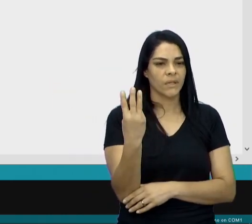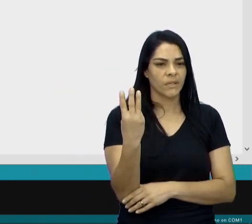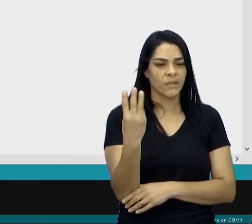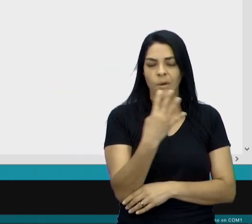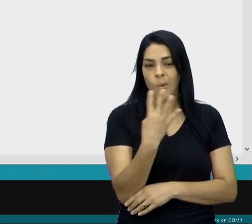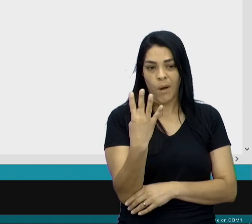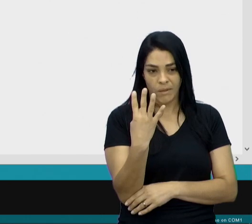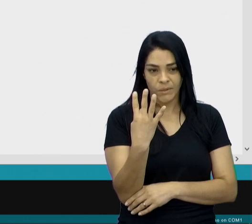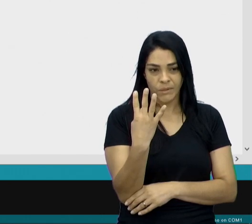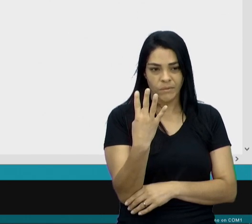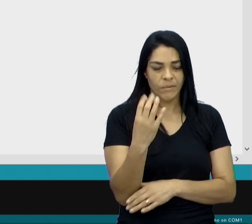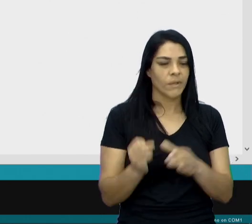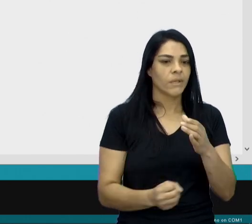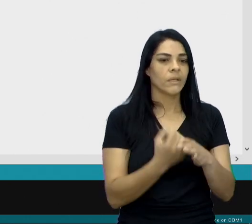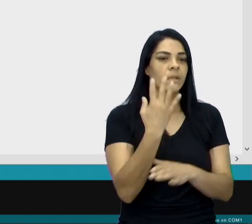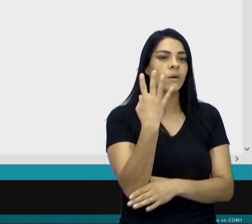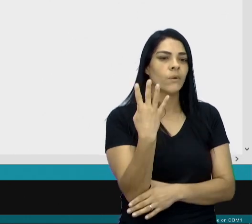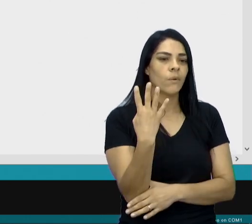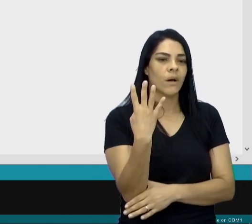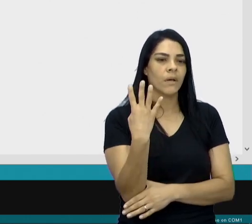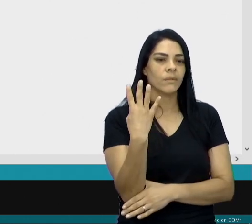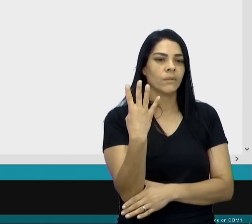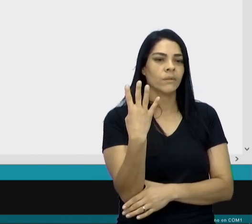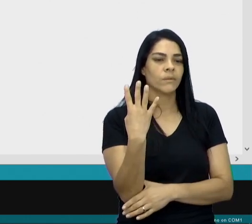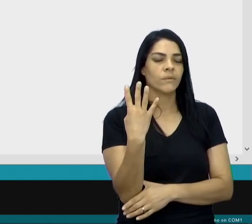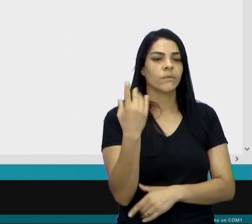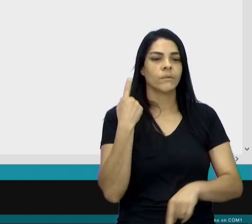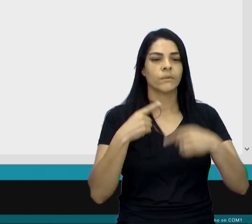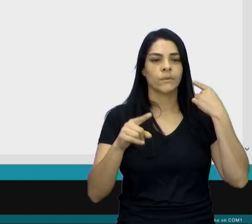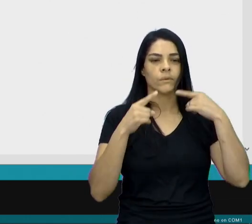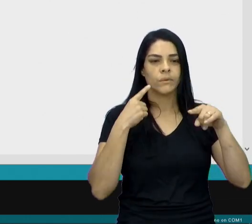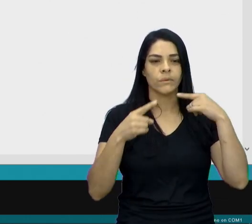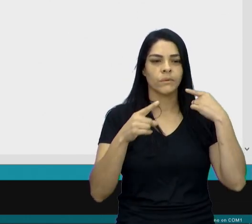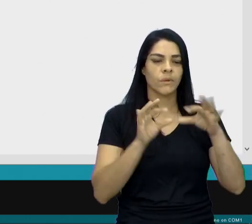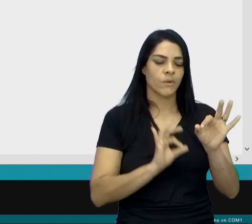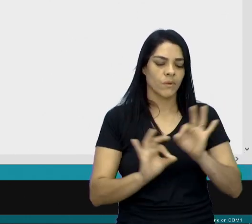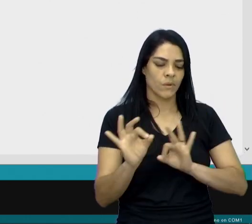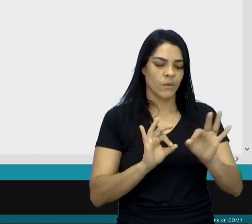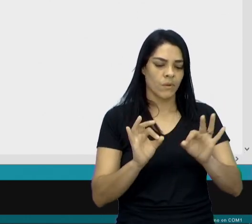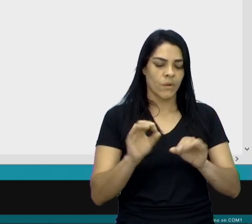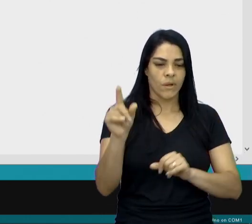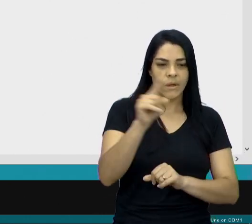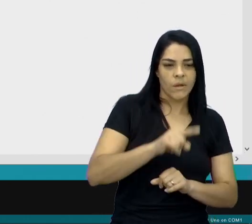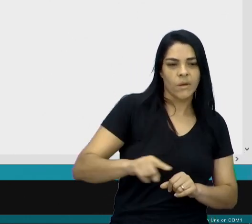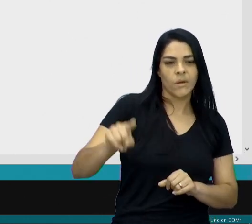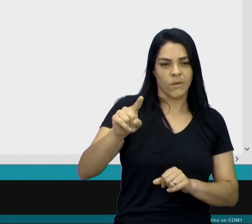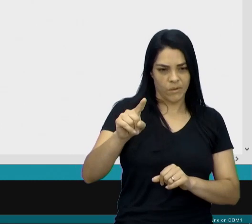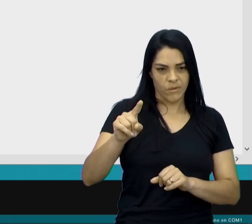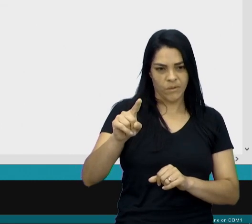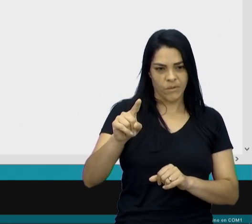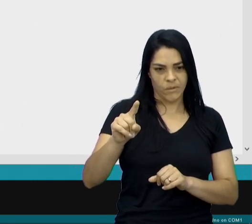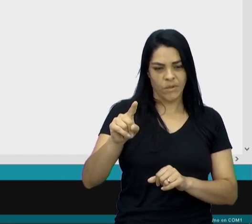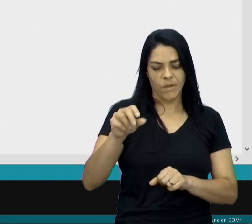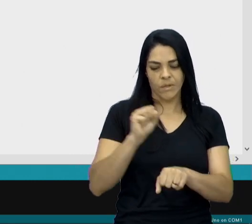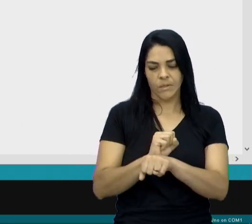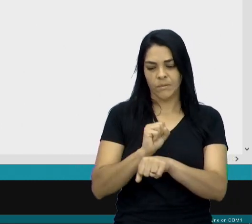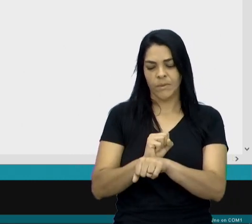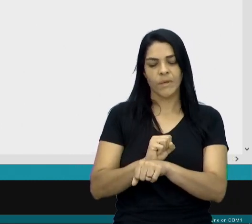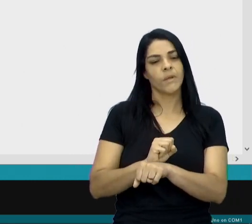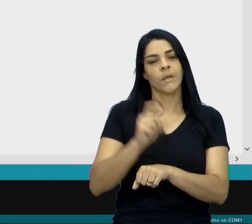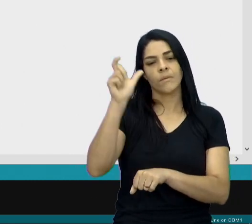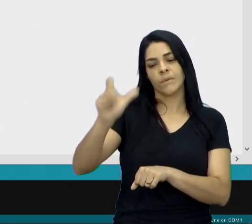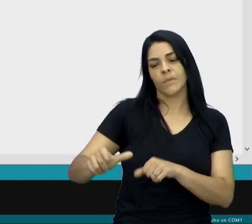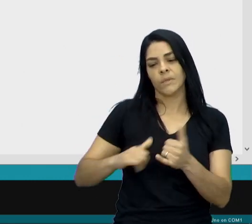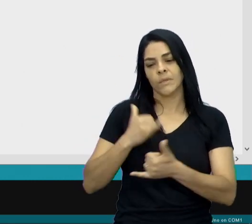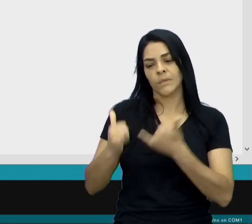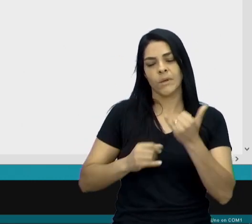quatro variadas, né? Variáveis aqui, ó, tocar o som, programar a rodada, reproduzir a sequência, aguardar o jogador. Tá certo?